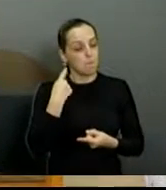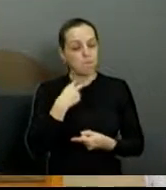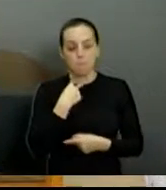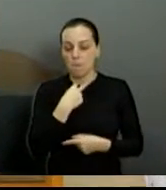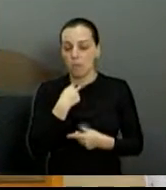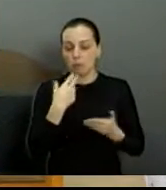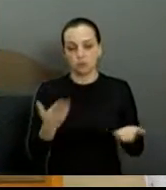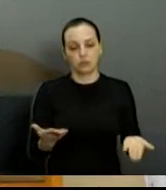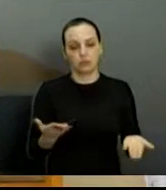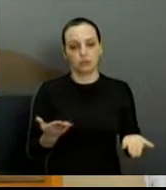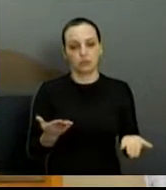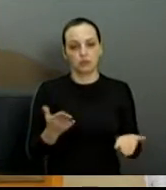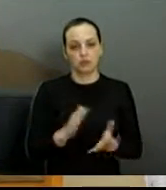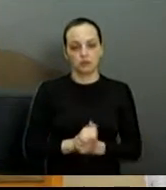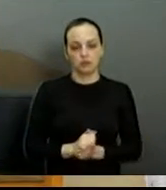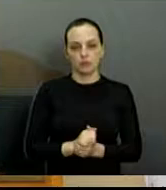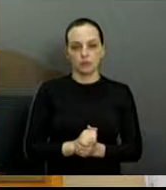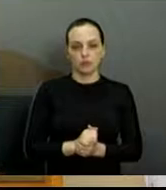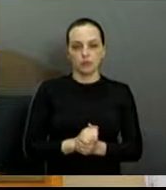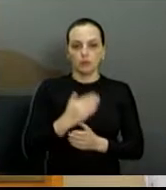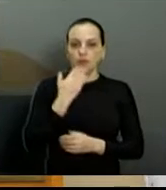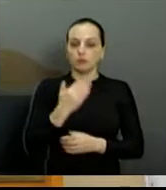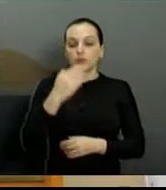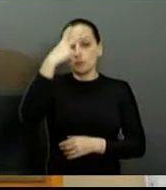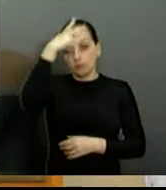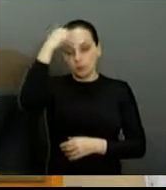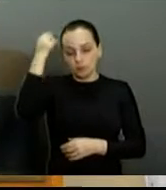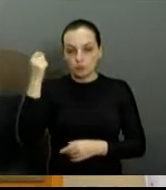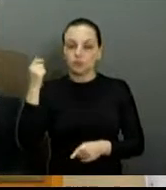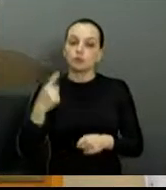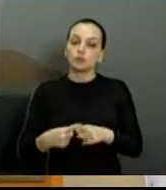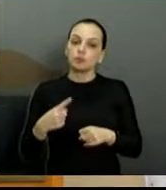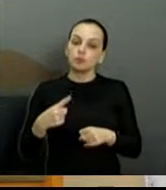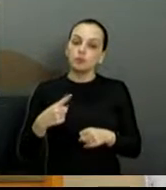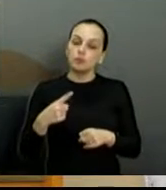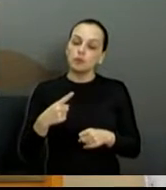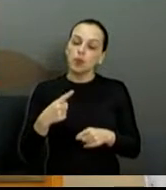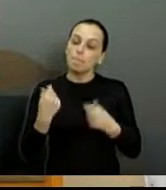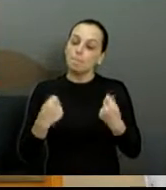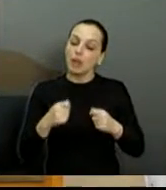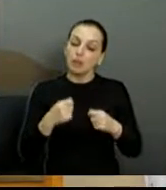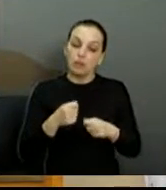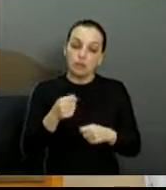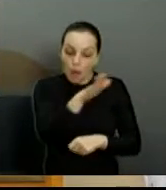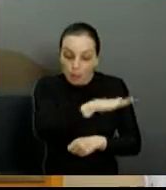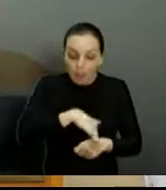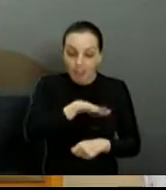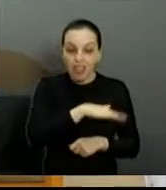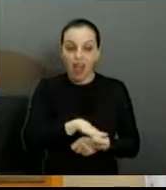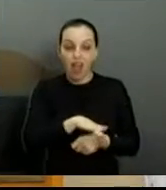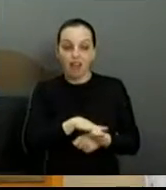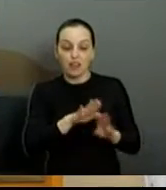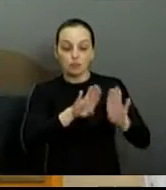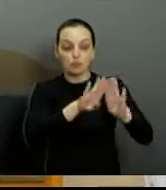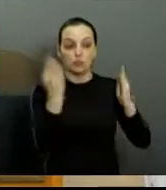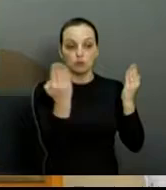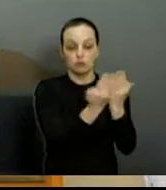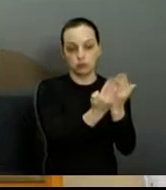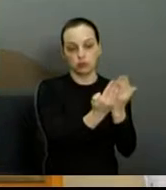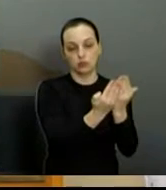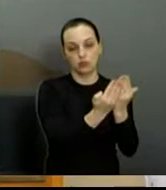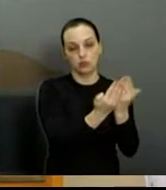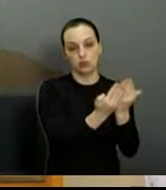executivo no que eu fiz um que lhe dá a destinação que local fechando aquele local com